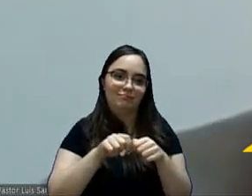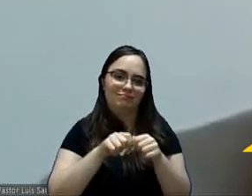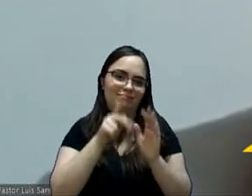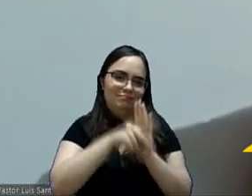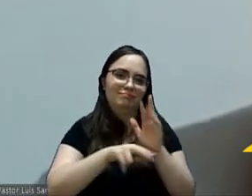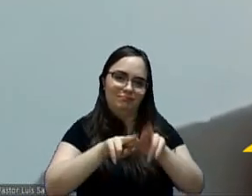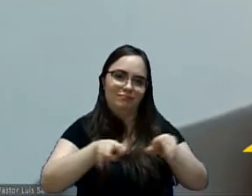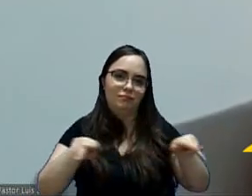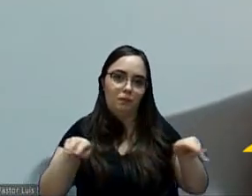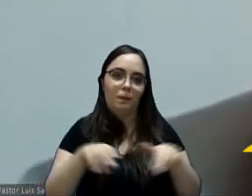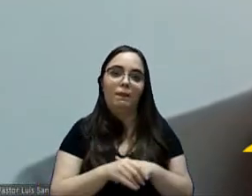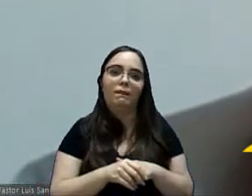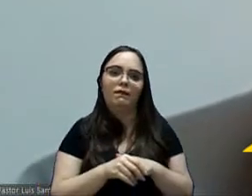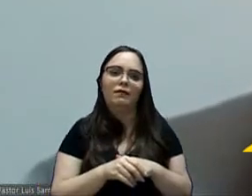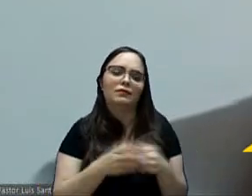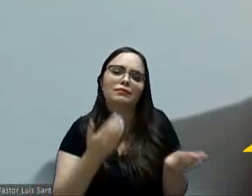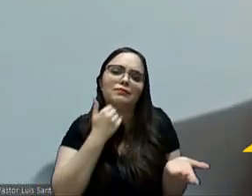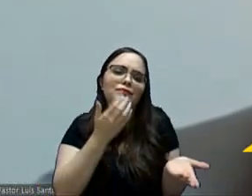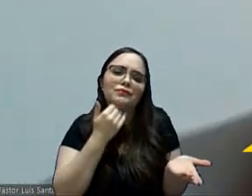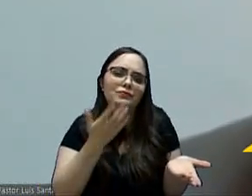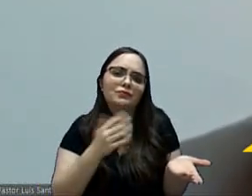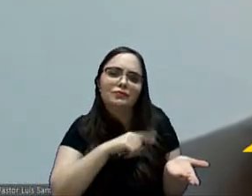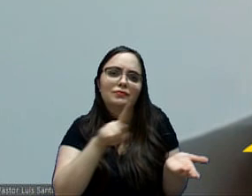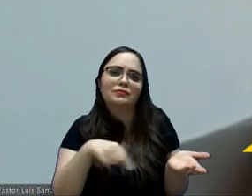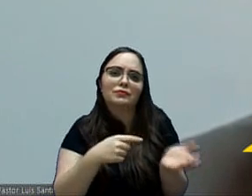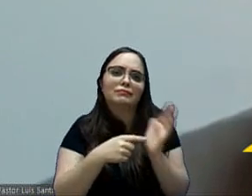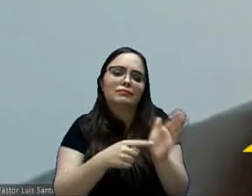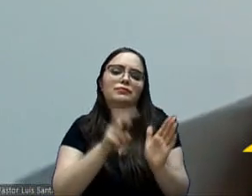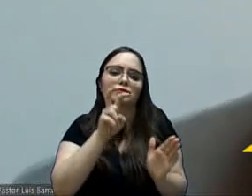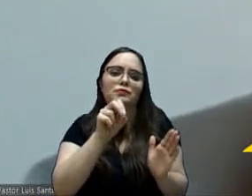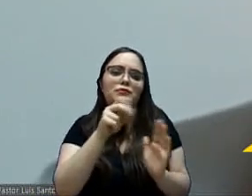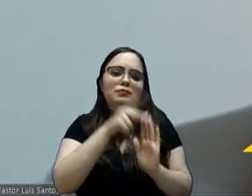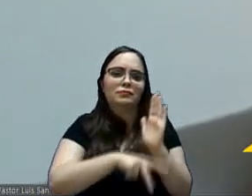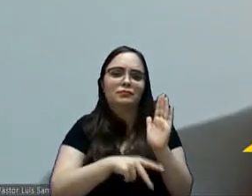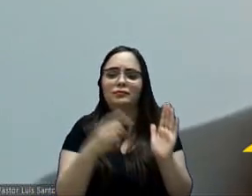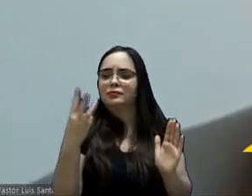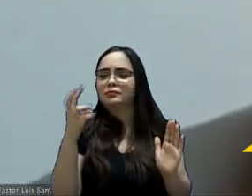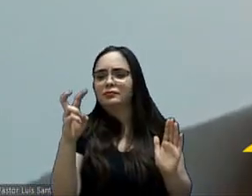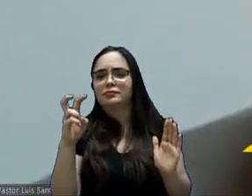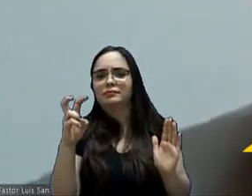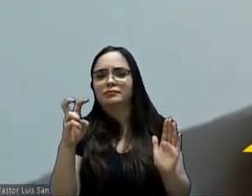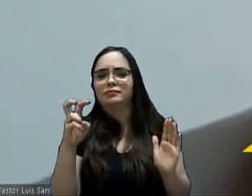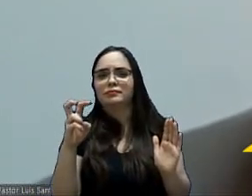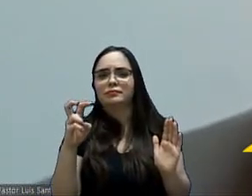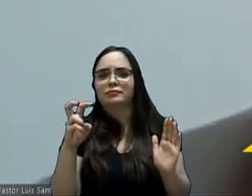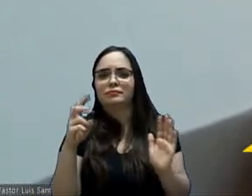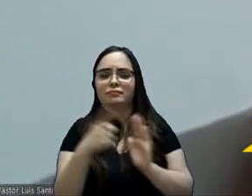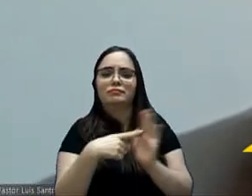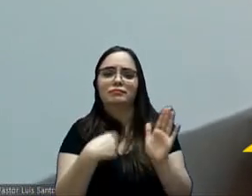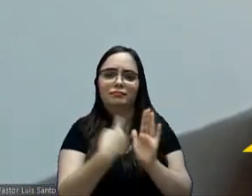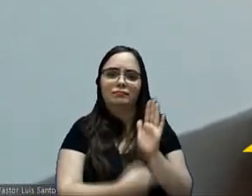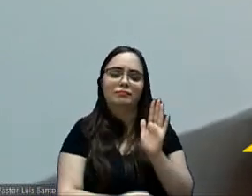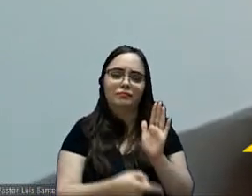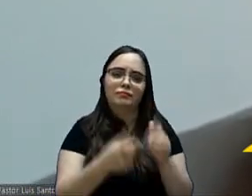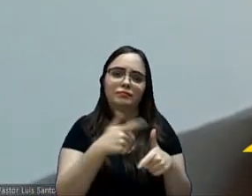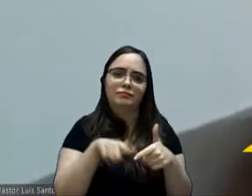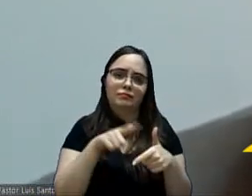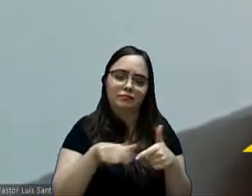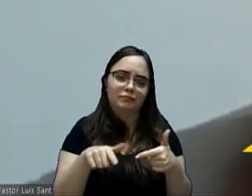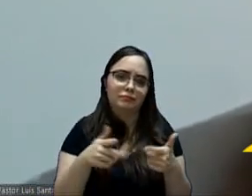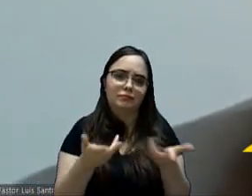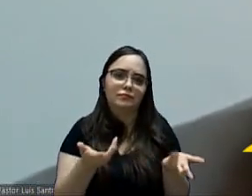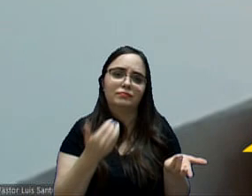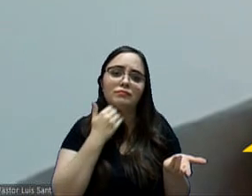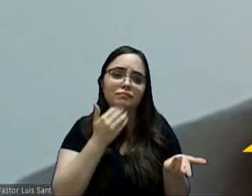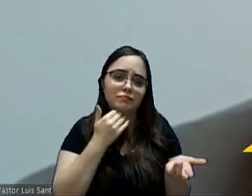o problema é que não adianta apresentar 50 projetos e 35 deles, 40, padecem às vezes do problema ou de vício de